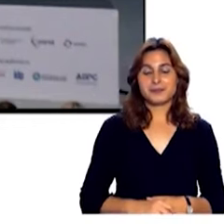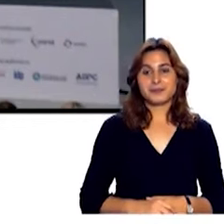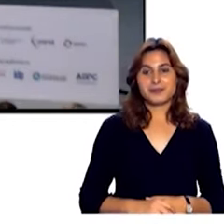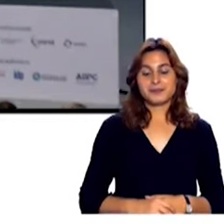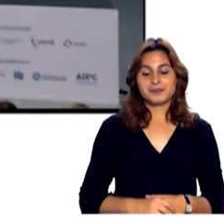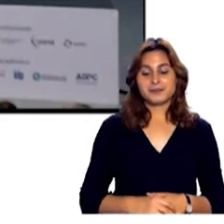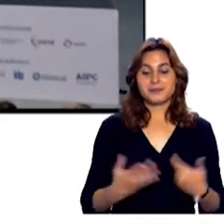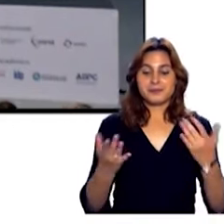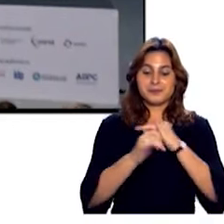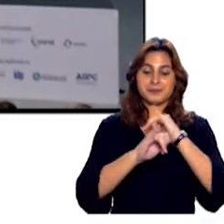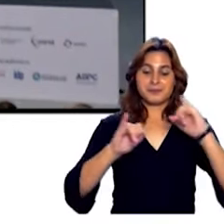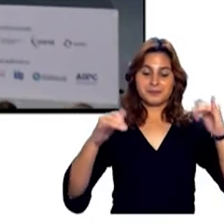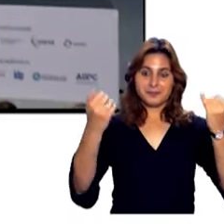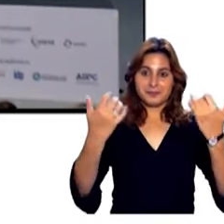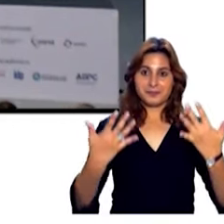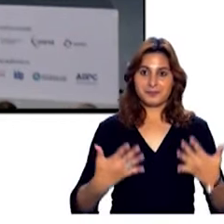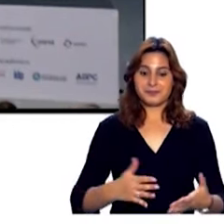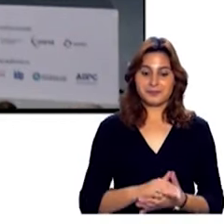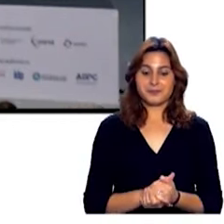sua